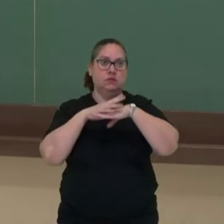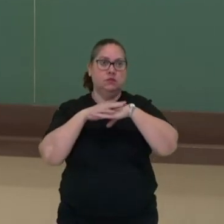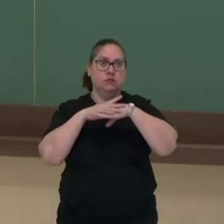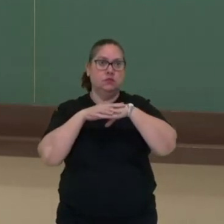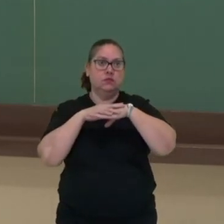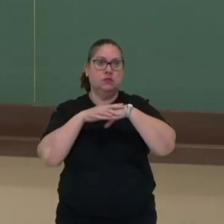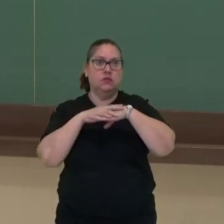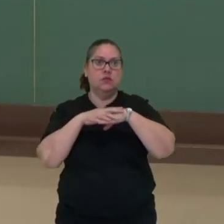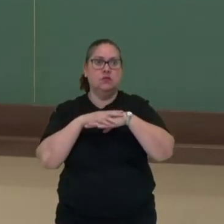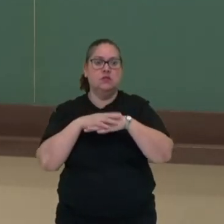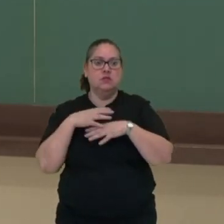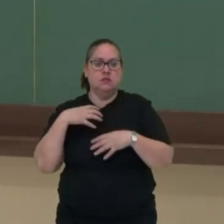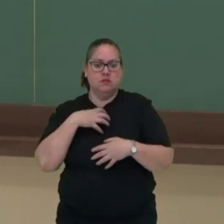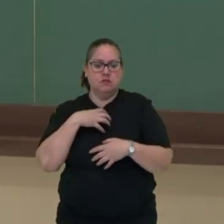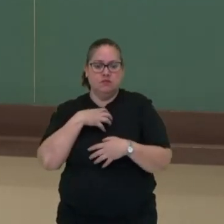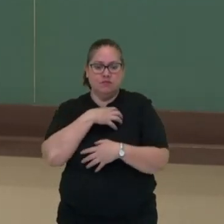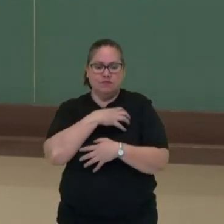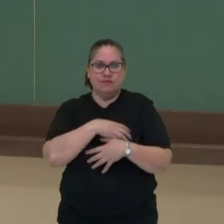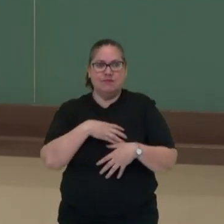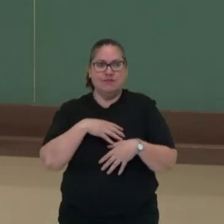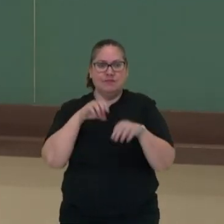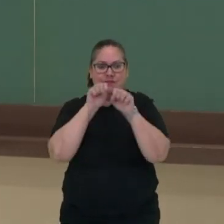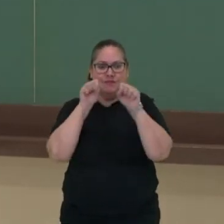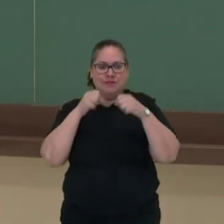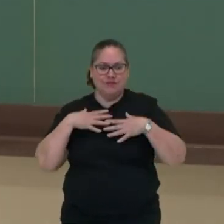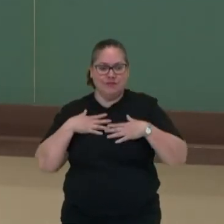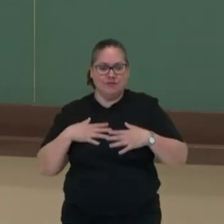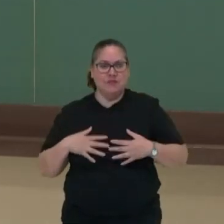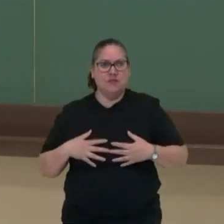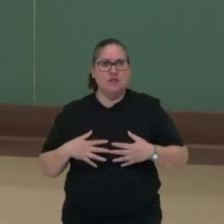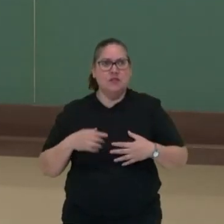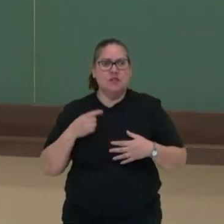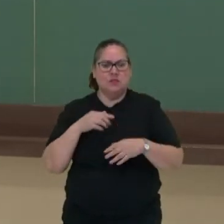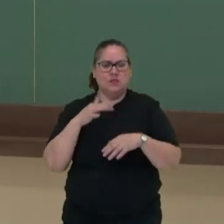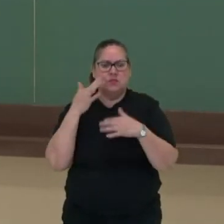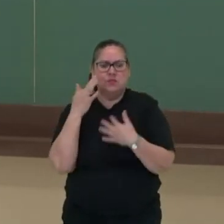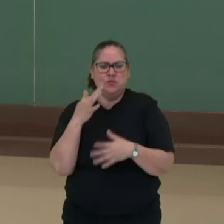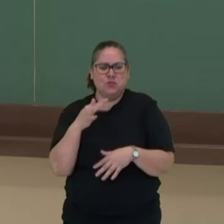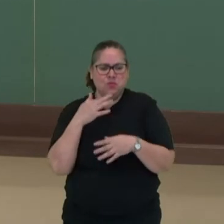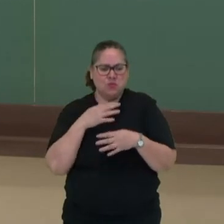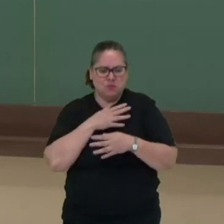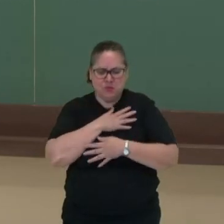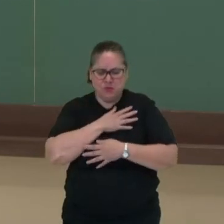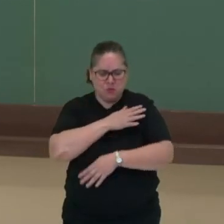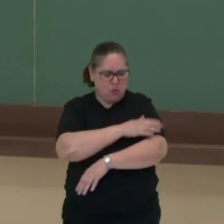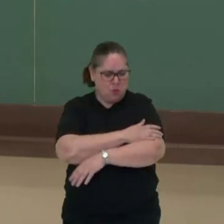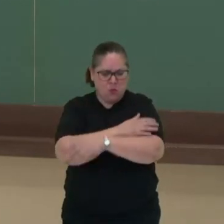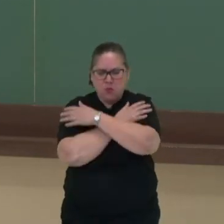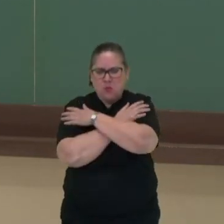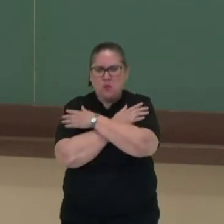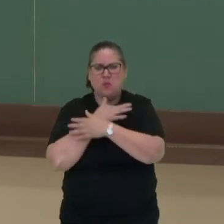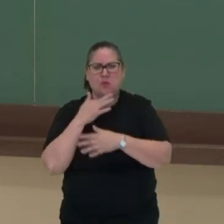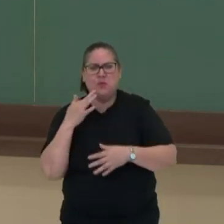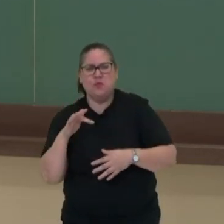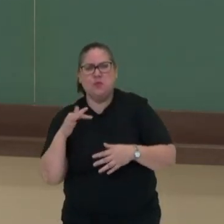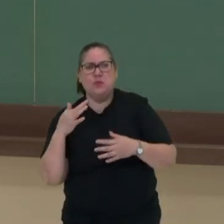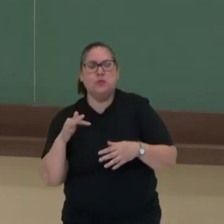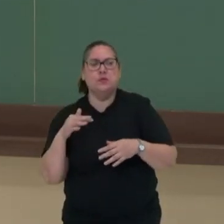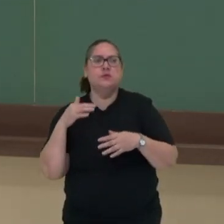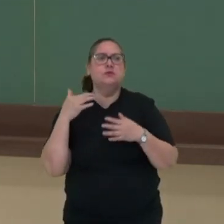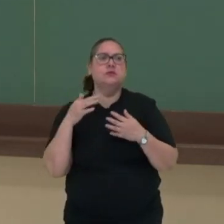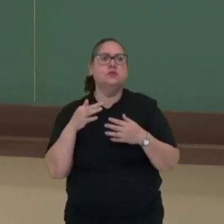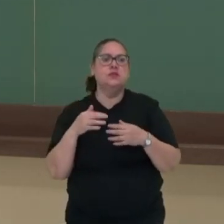que ataca o sistema da pessoa. Aqui, quando a gente vê dores pelo corpo, e essas dores